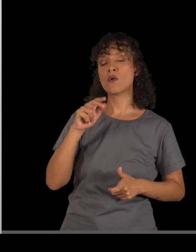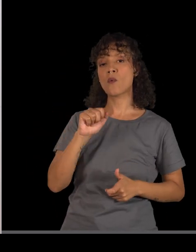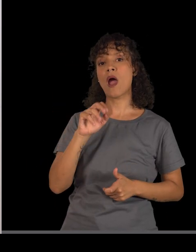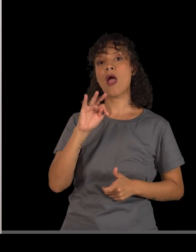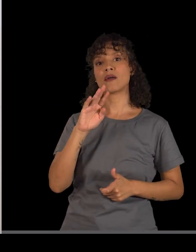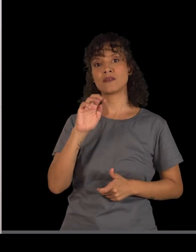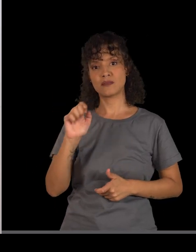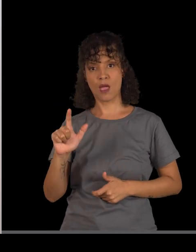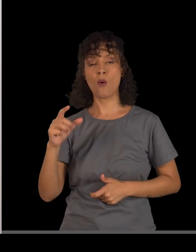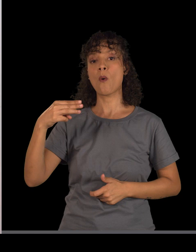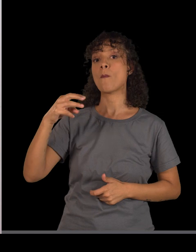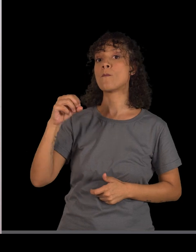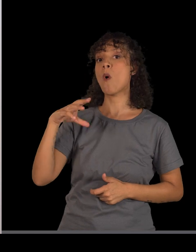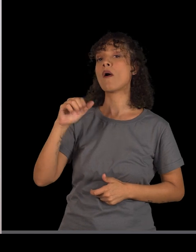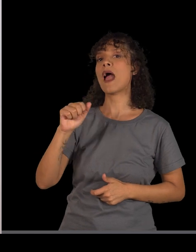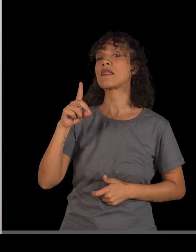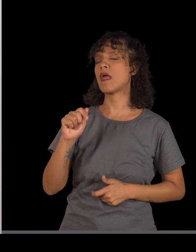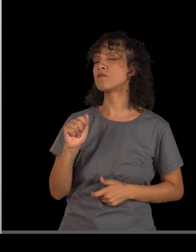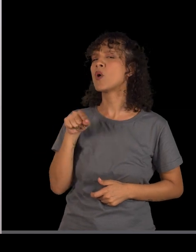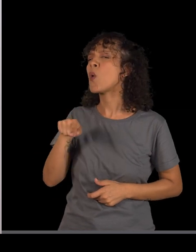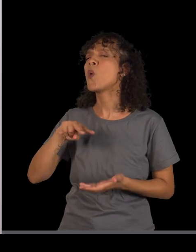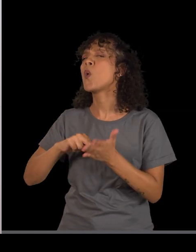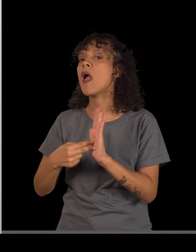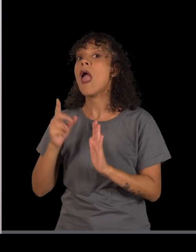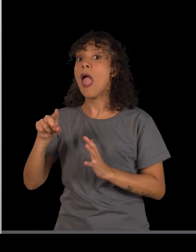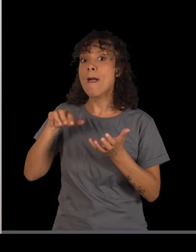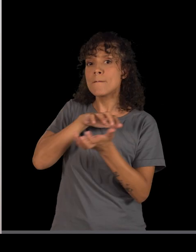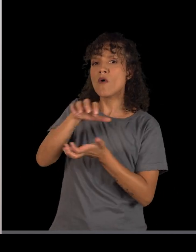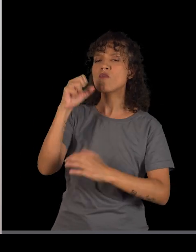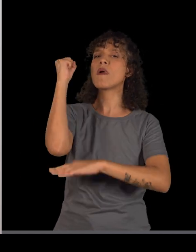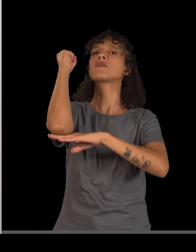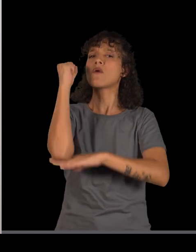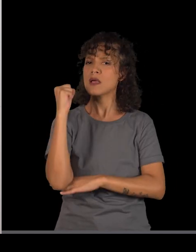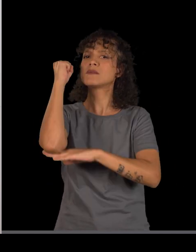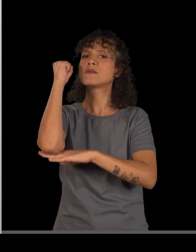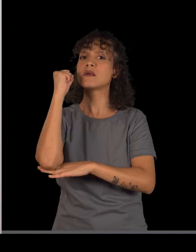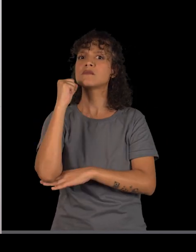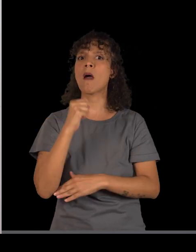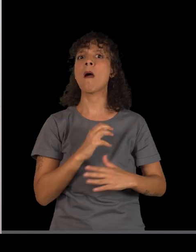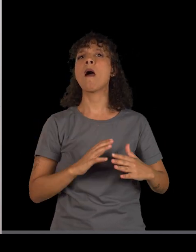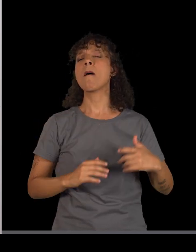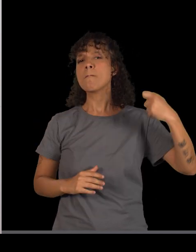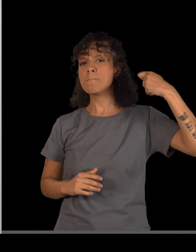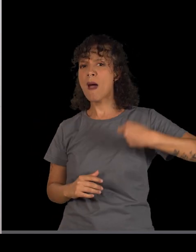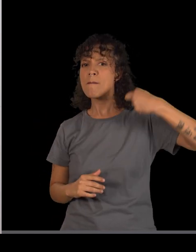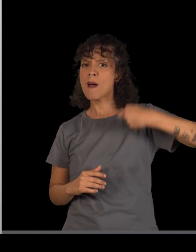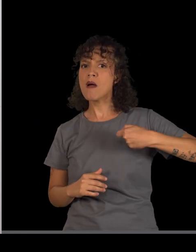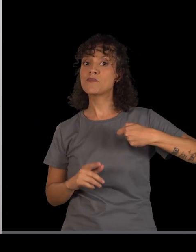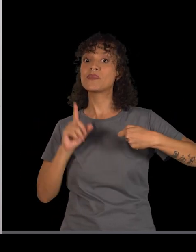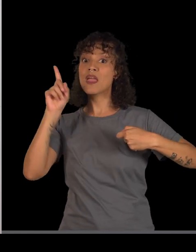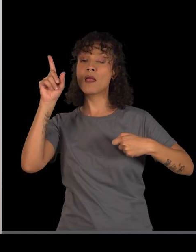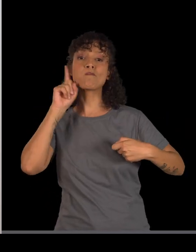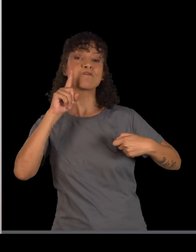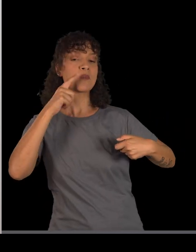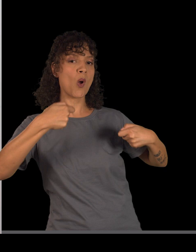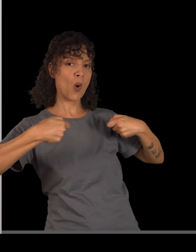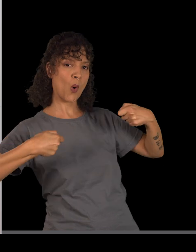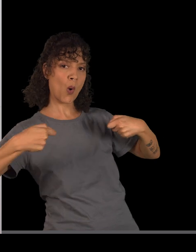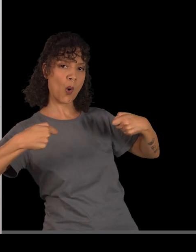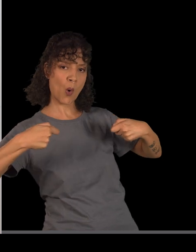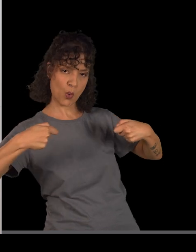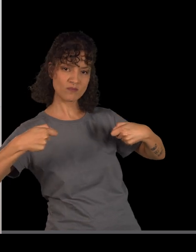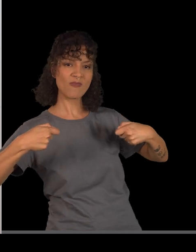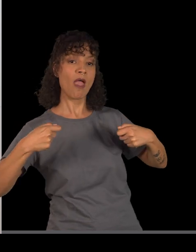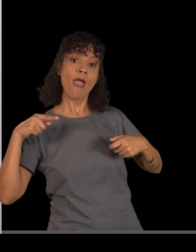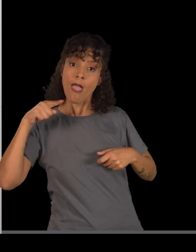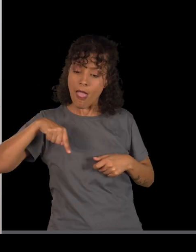Moncada. Isso, é claro, são movimentos de resistência contra essa ditadura controlada pelos Estados Unidos e